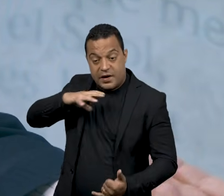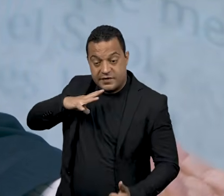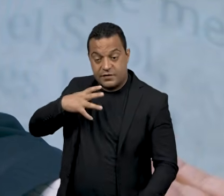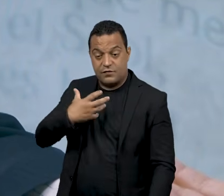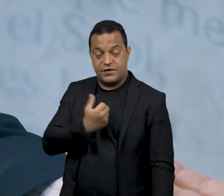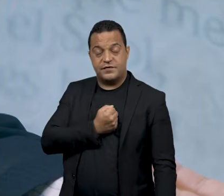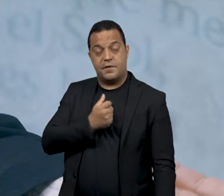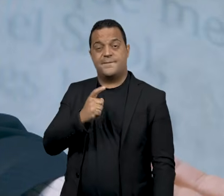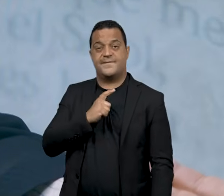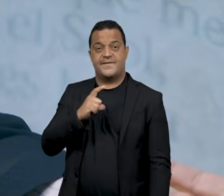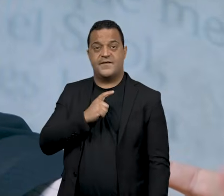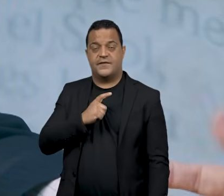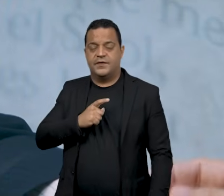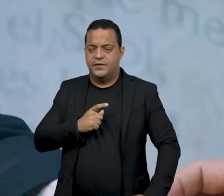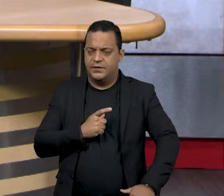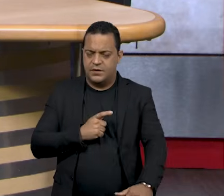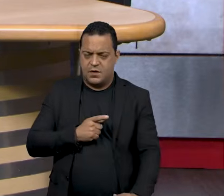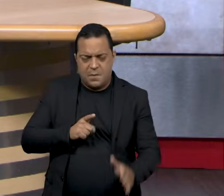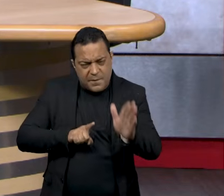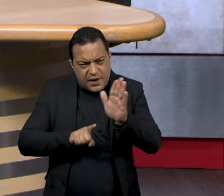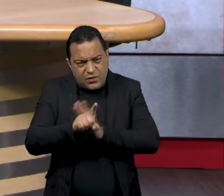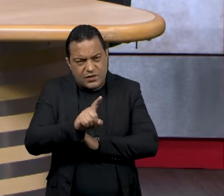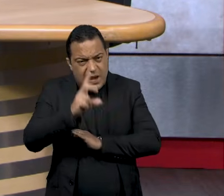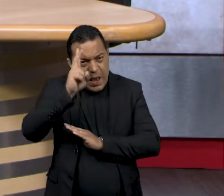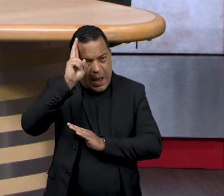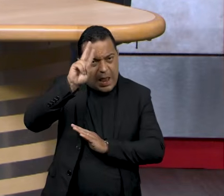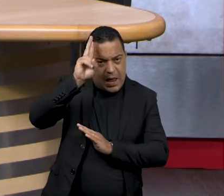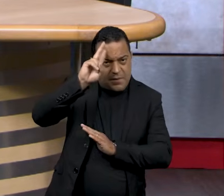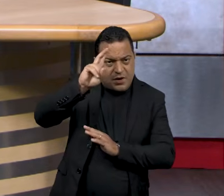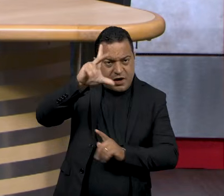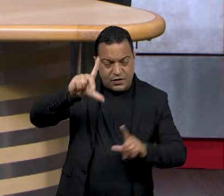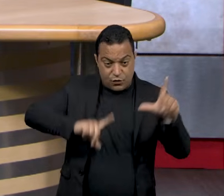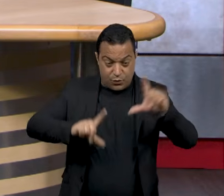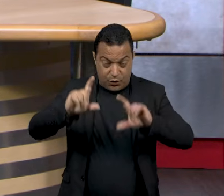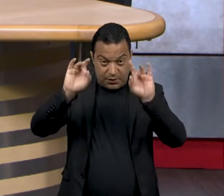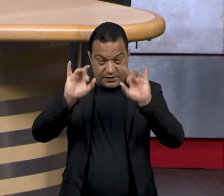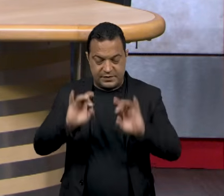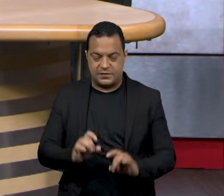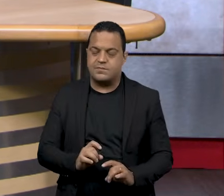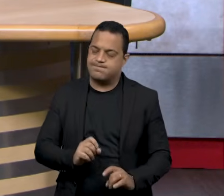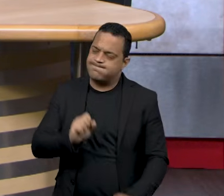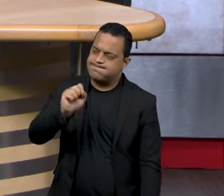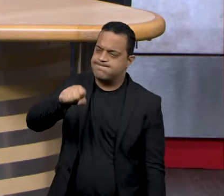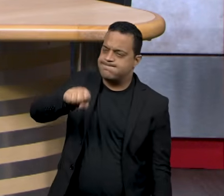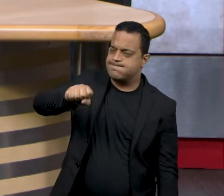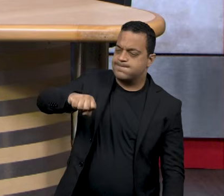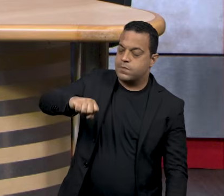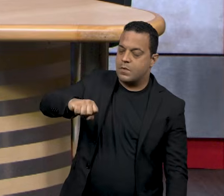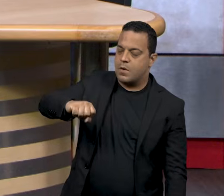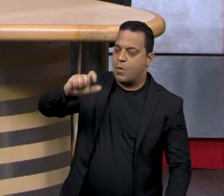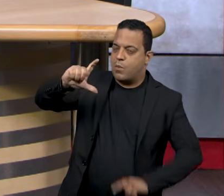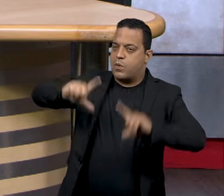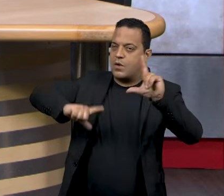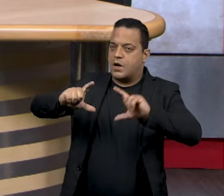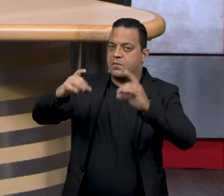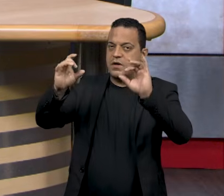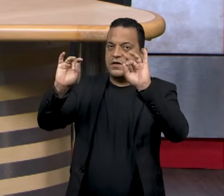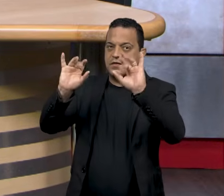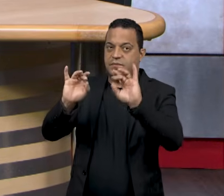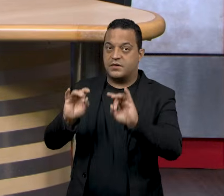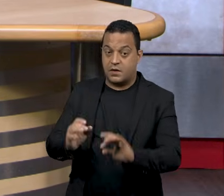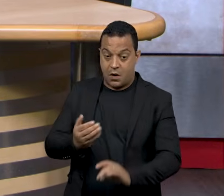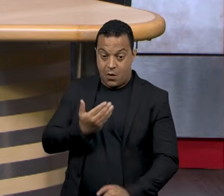nessa retrospectiva 2025, lembra de mais alguns episódios, mais alguns programas? Lembro sim. Eu lembro de um programa